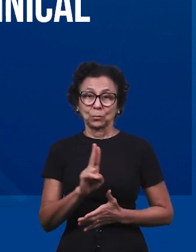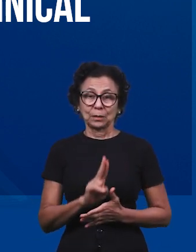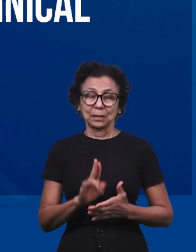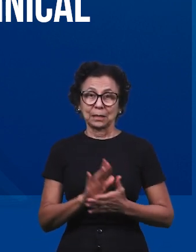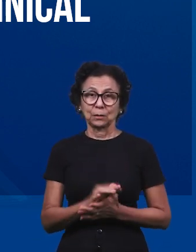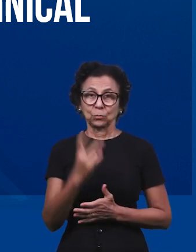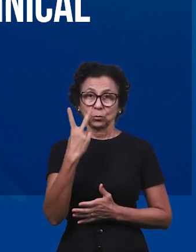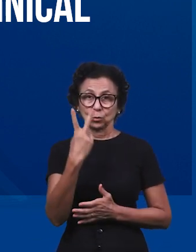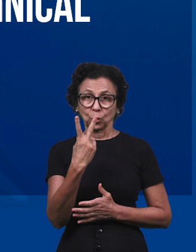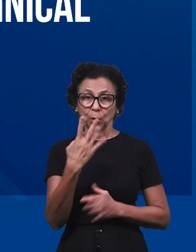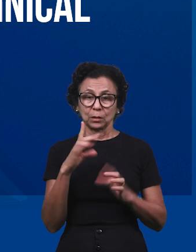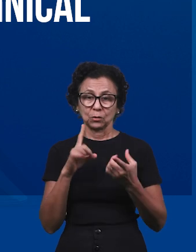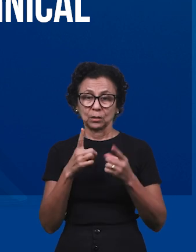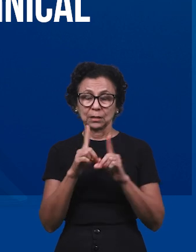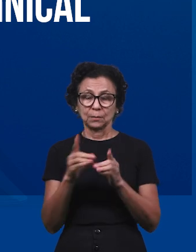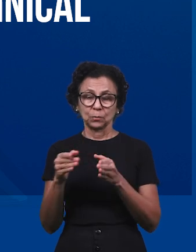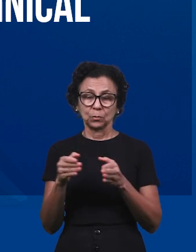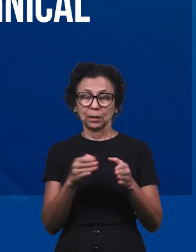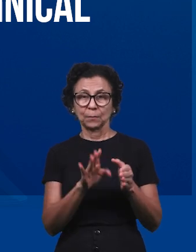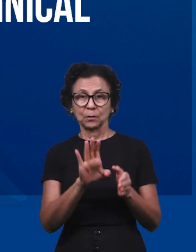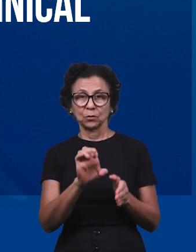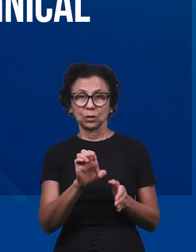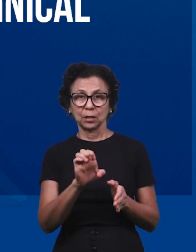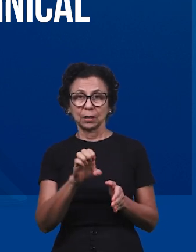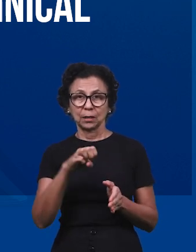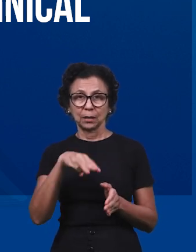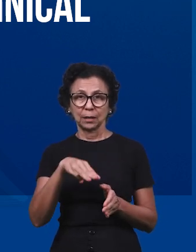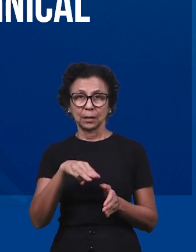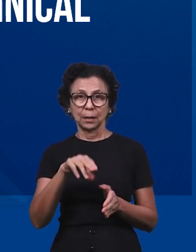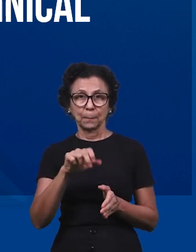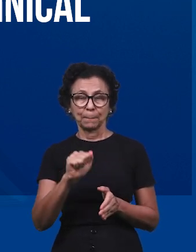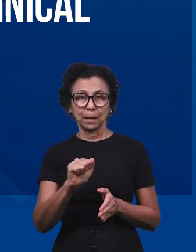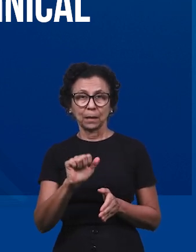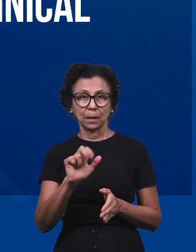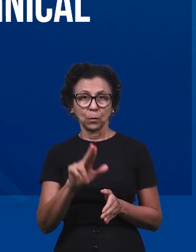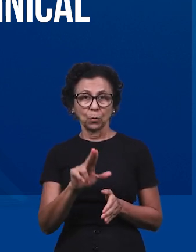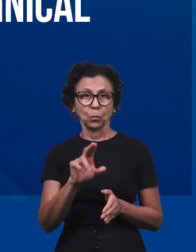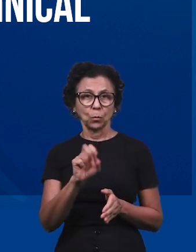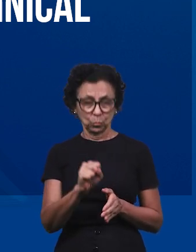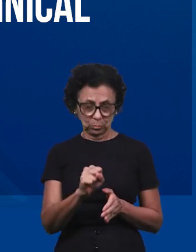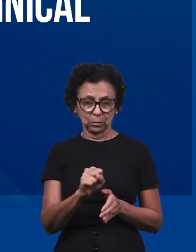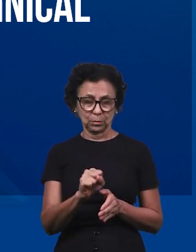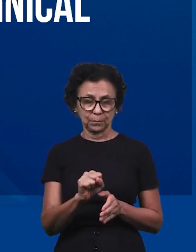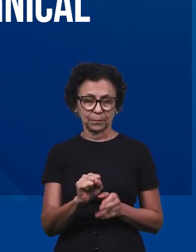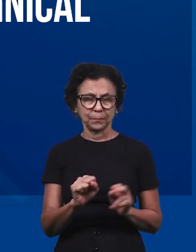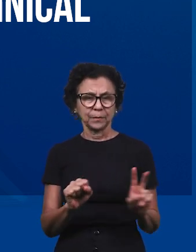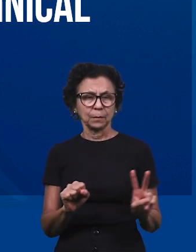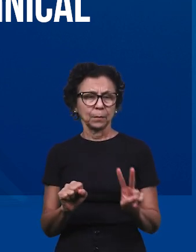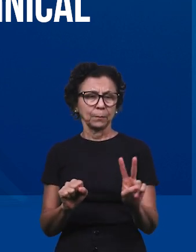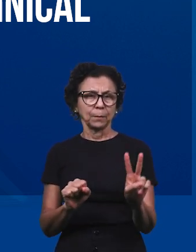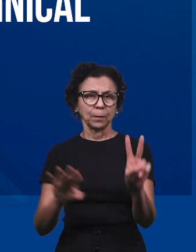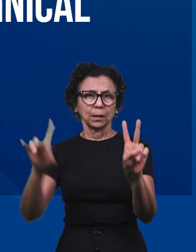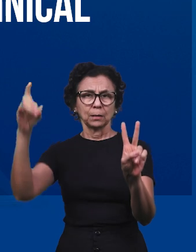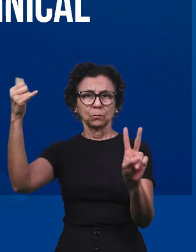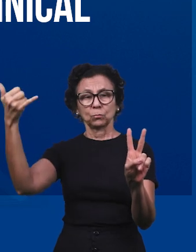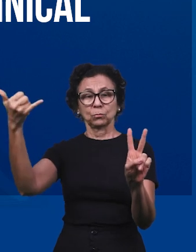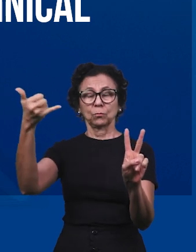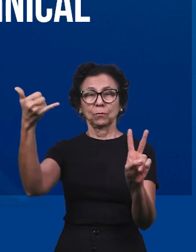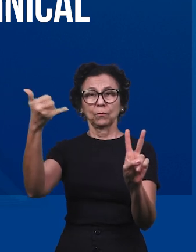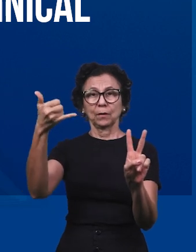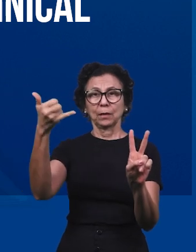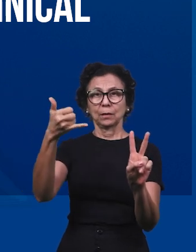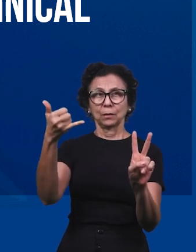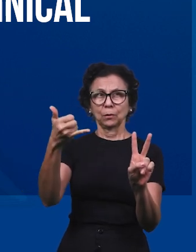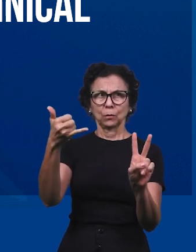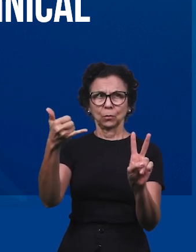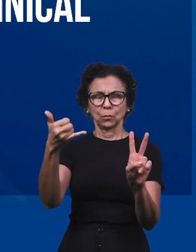2 discípulos no caminho de Emaús, verificamos que após ouvirem a voz do Senhor, a sua palavra